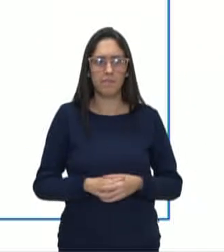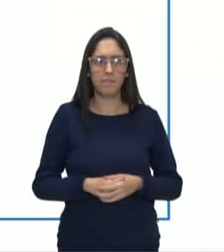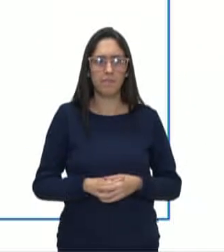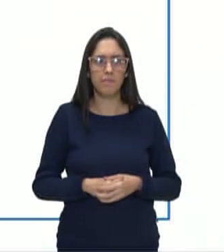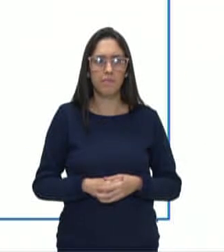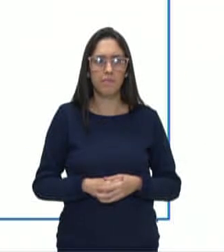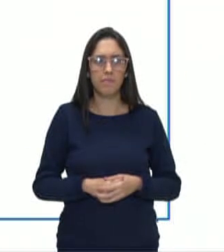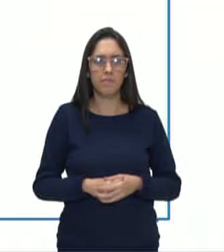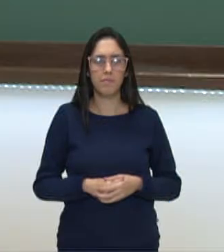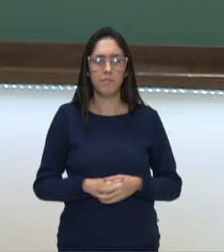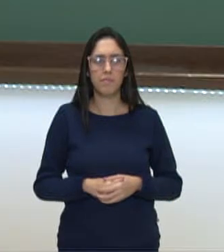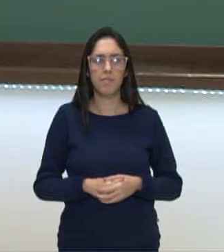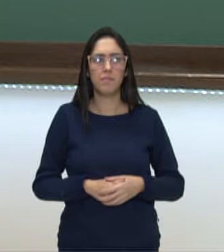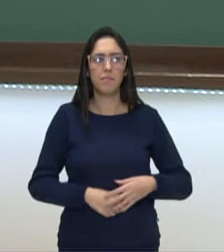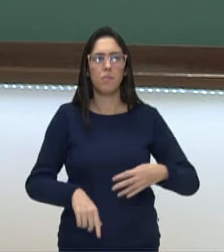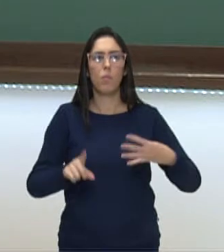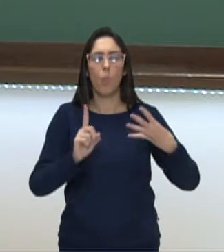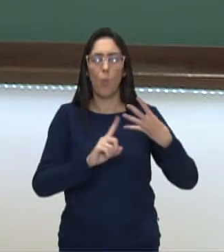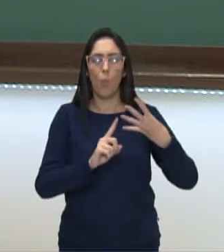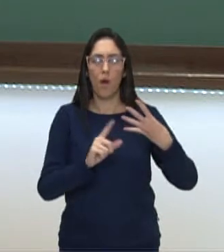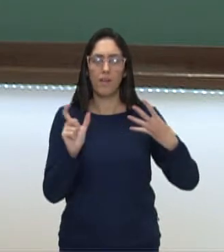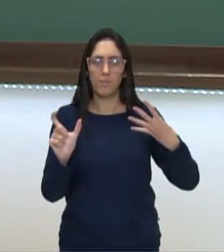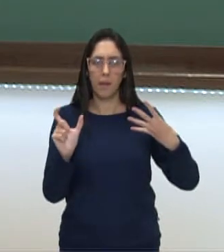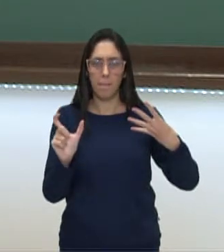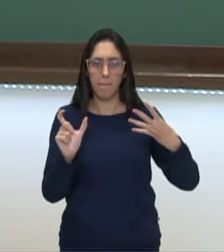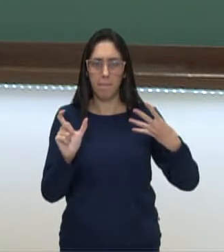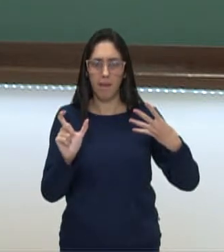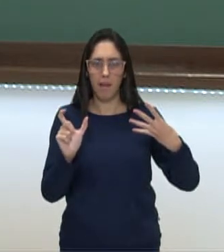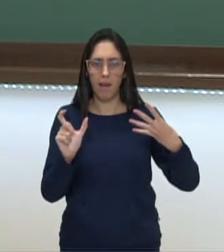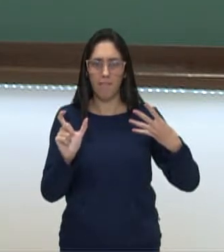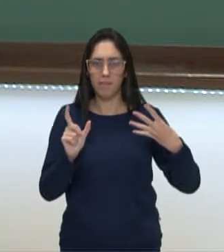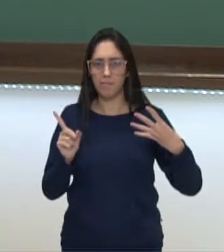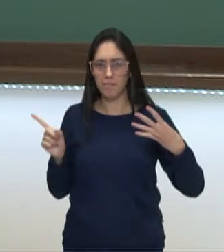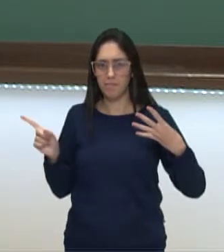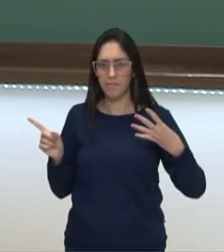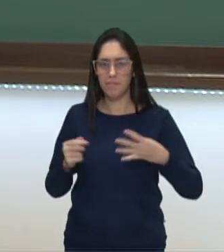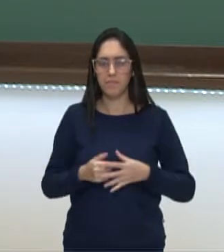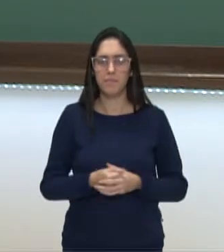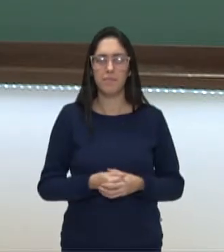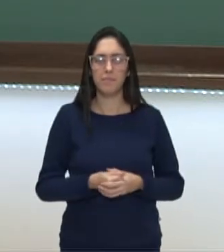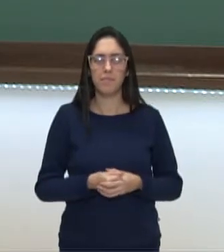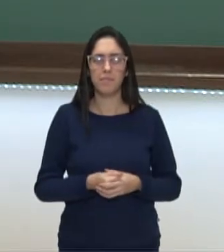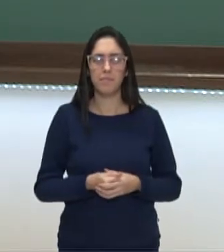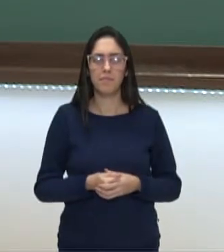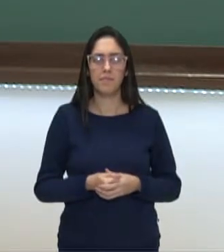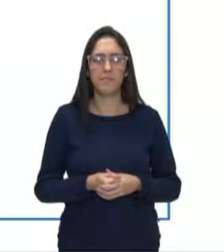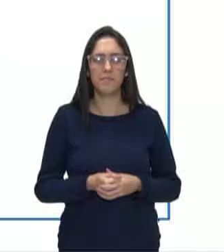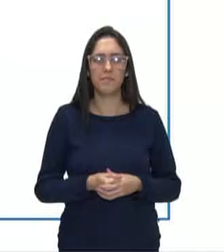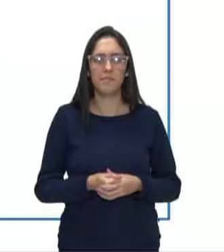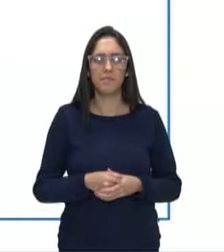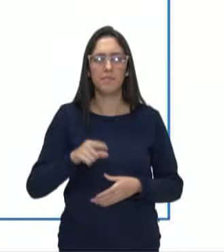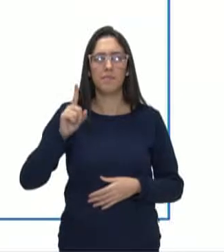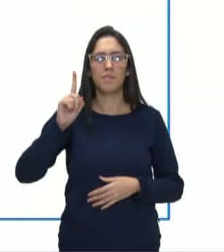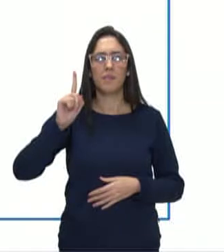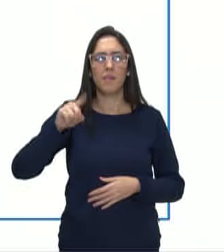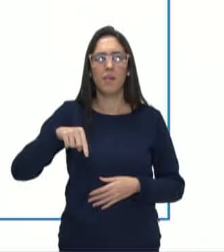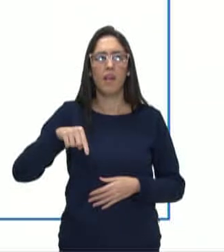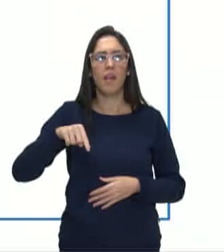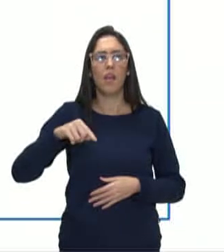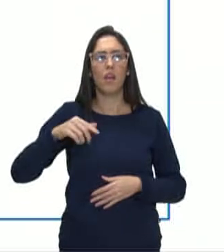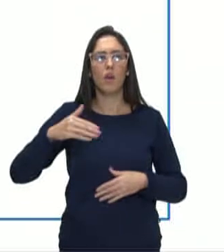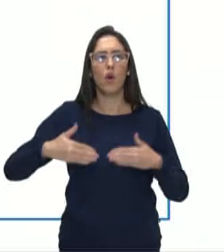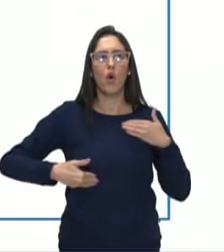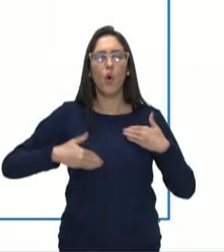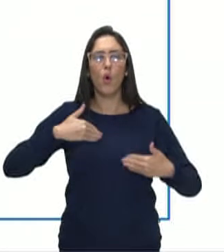Espalda, parte posterior, Parte posterior del cuerpo humano,